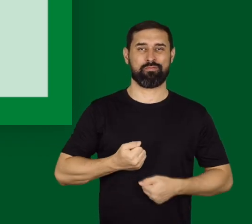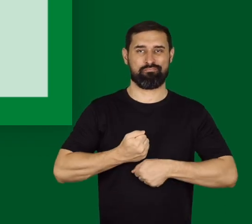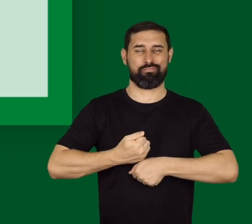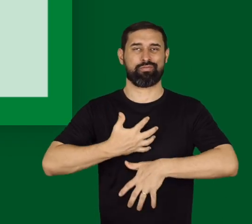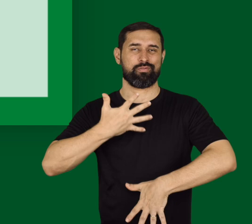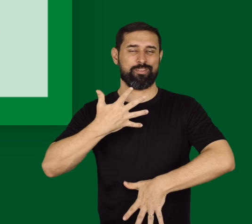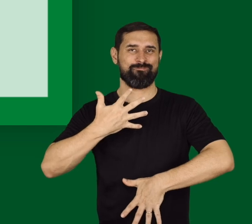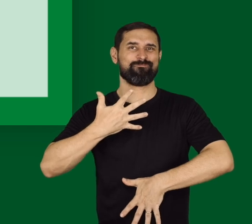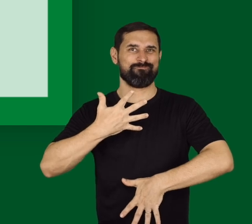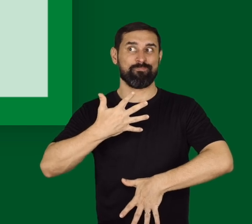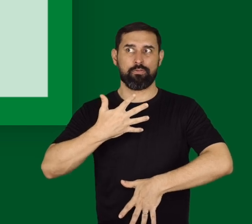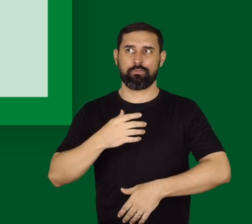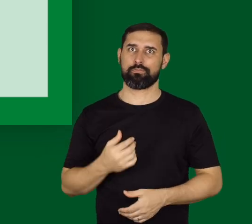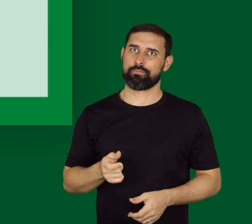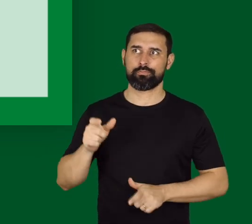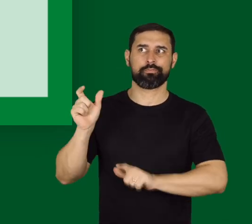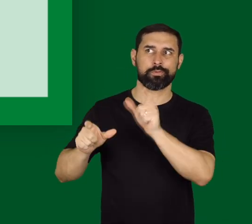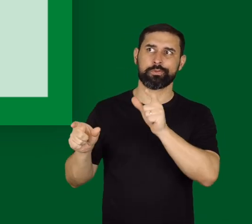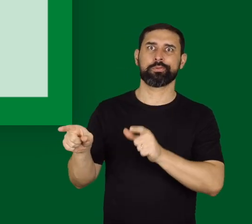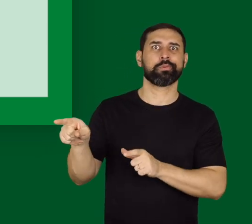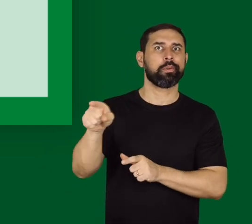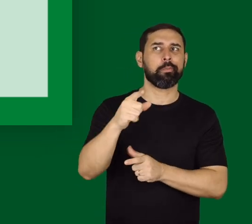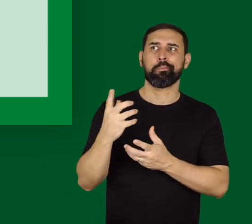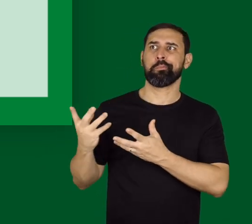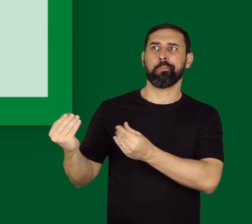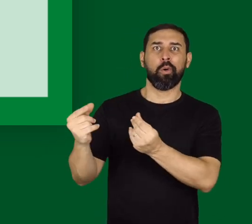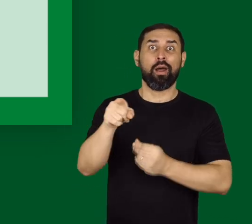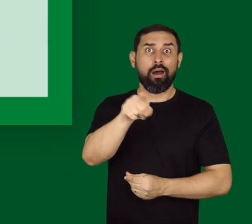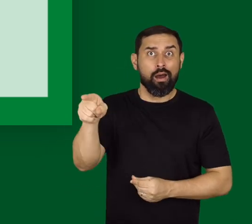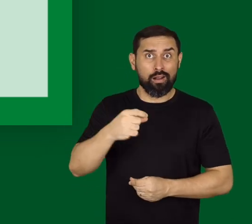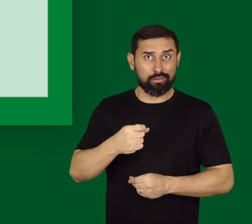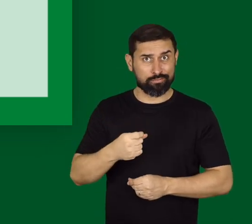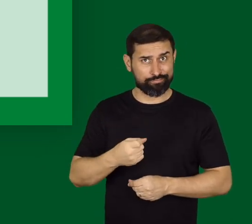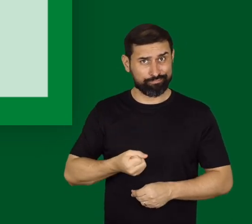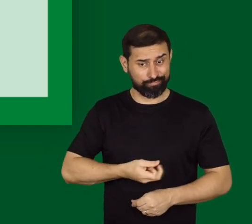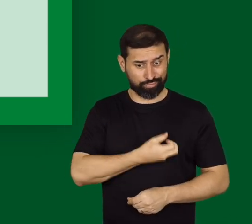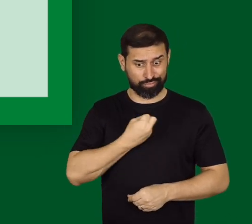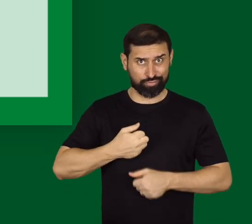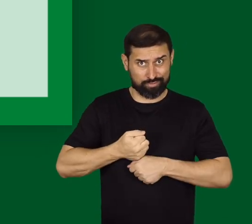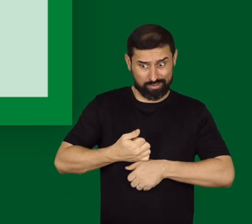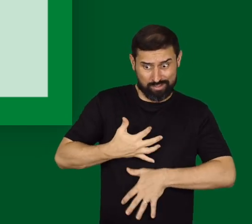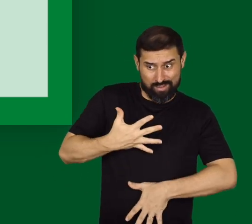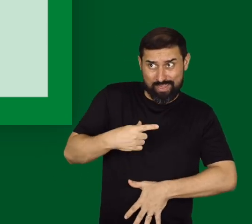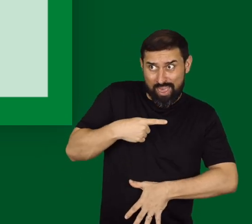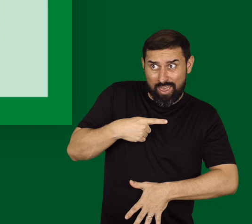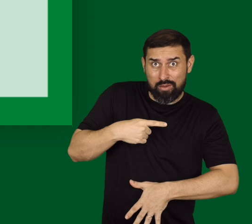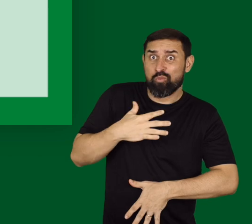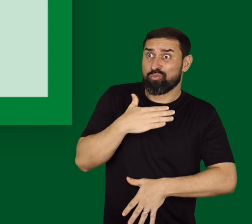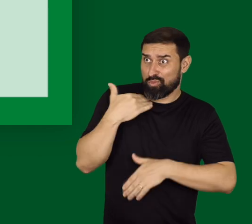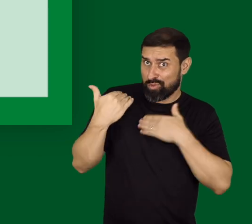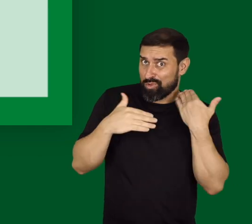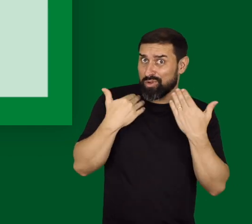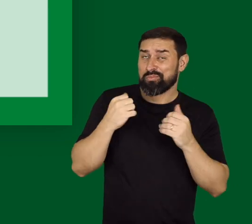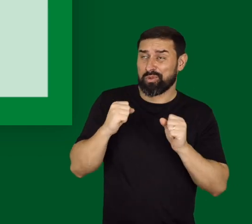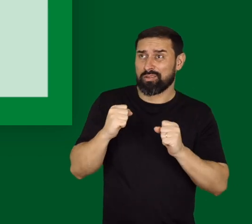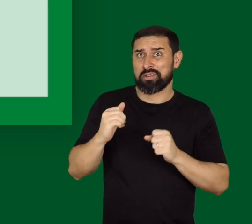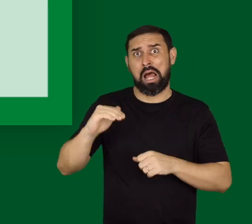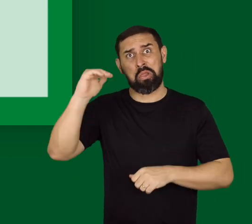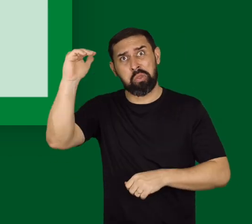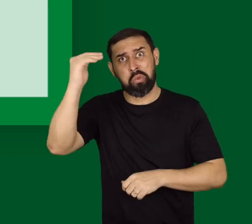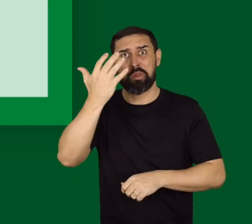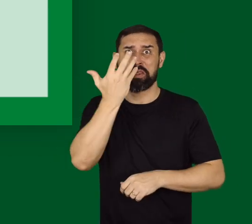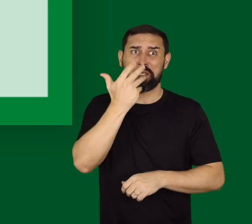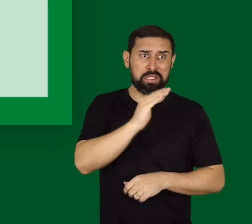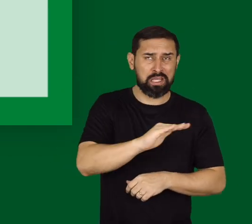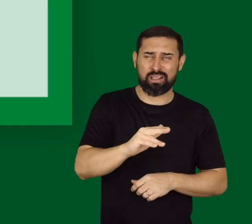situação de choque. O choque séptico, ele ainda é um grande contribuinte de morte,